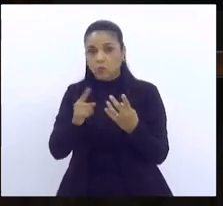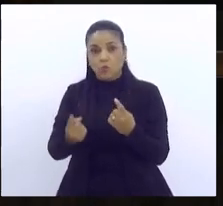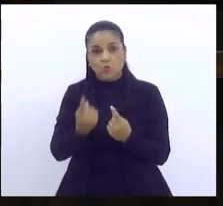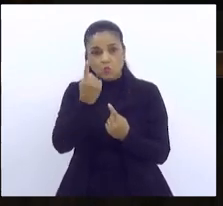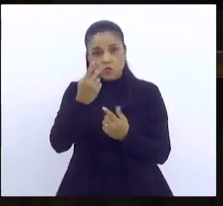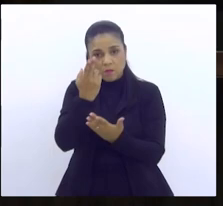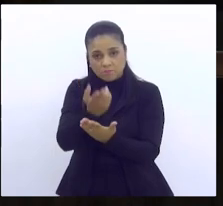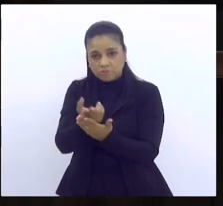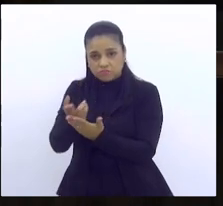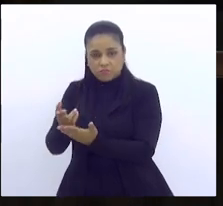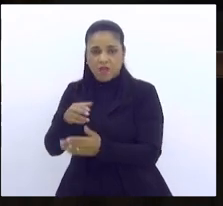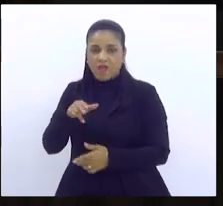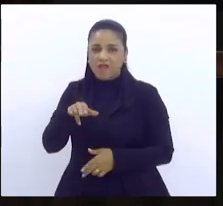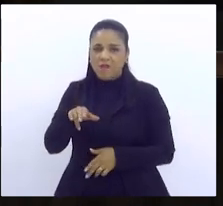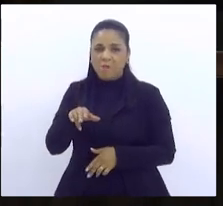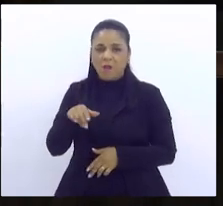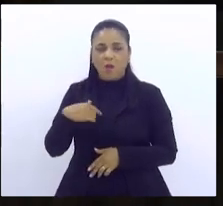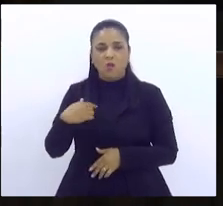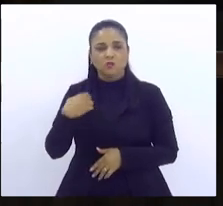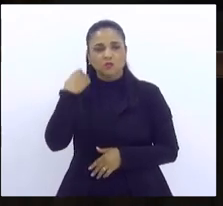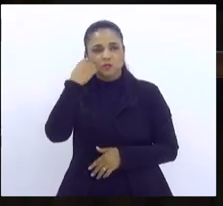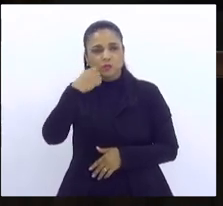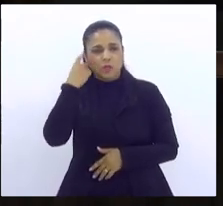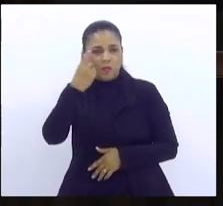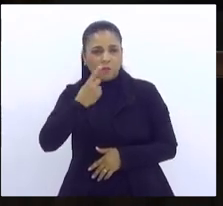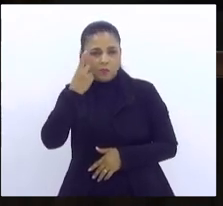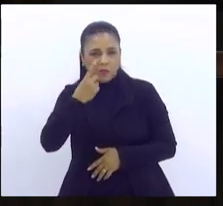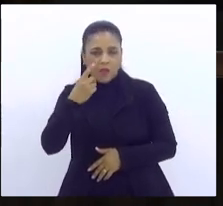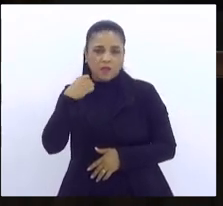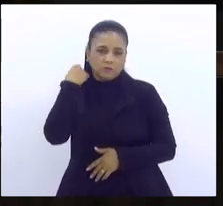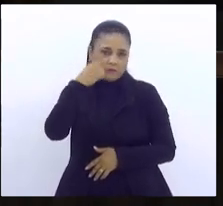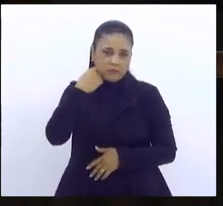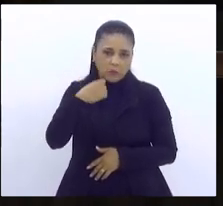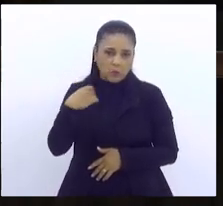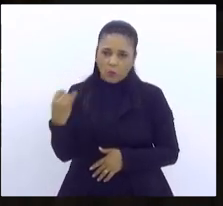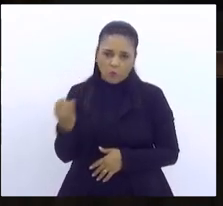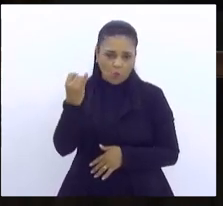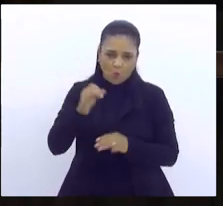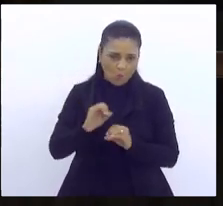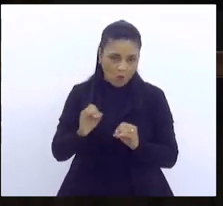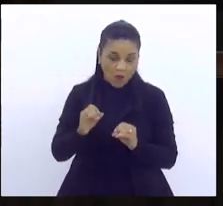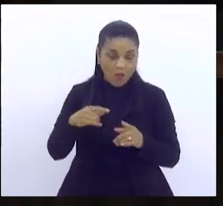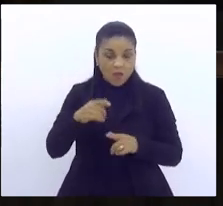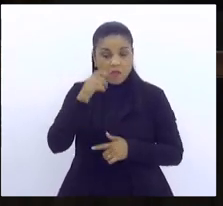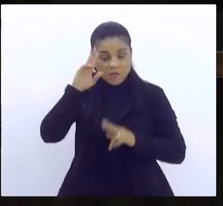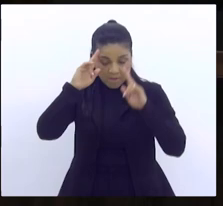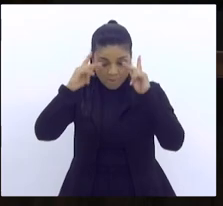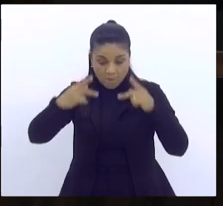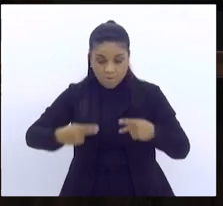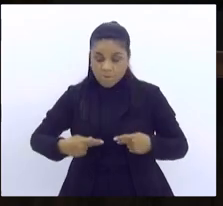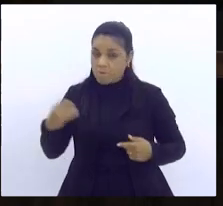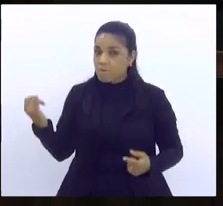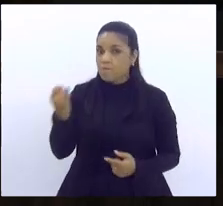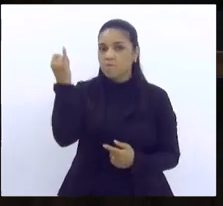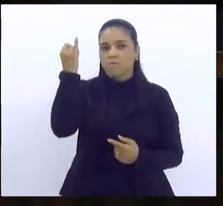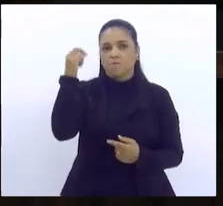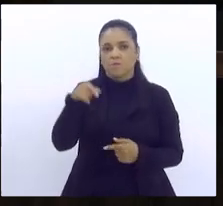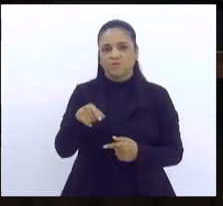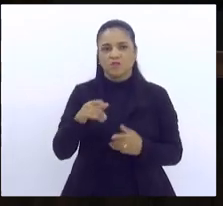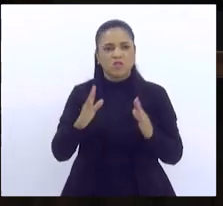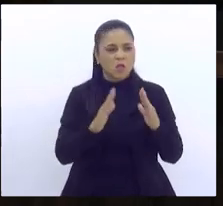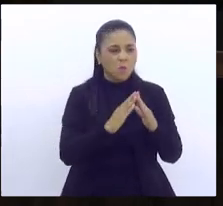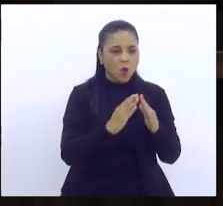é irmão de deputado, de senador, isso pouco importa. O que vale é a vida do ser humano, independente se ele mora